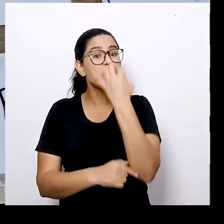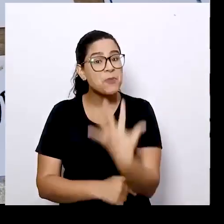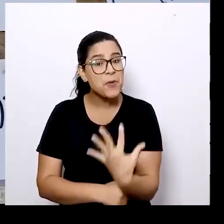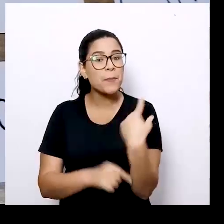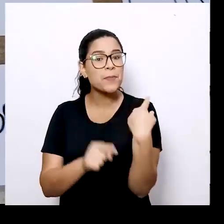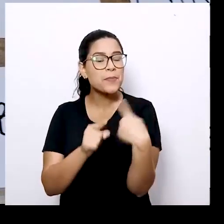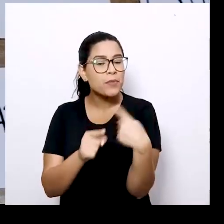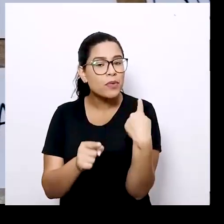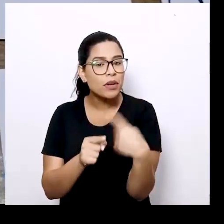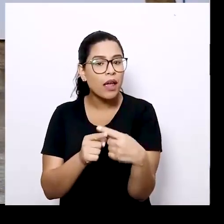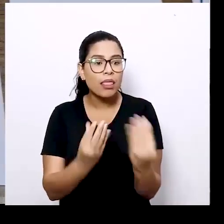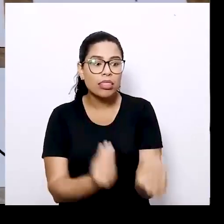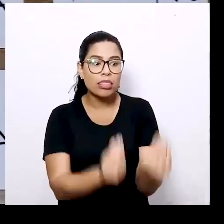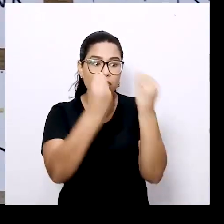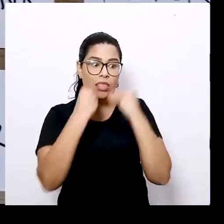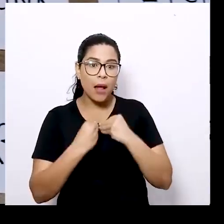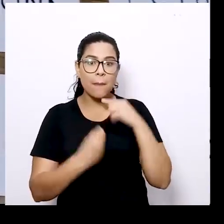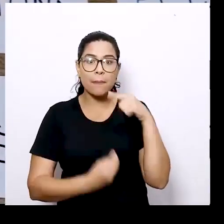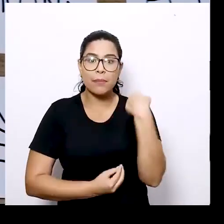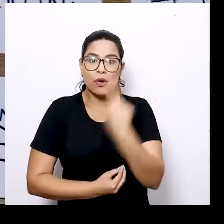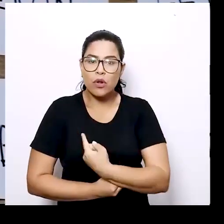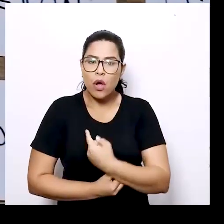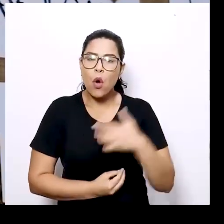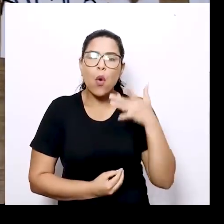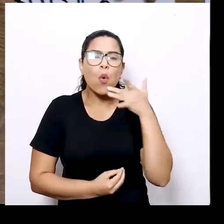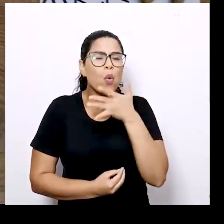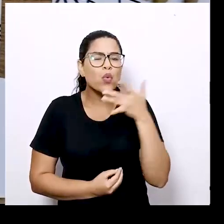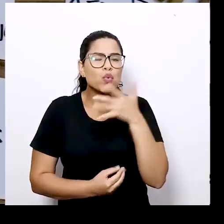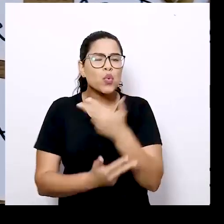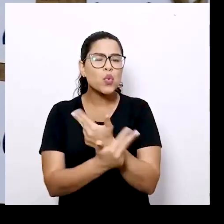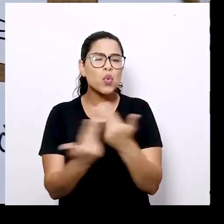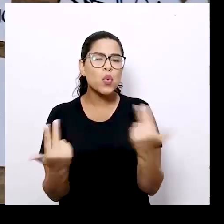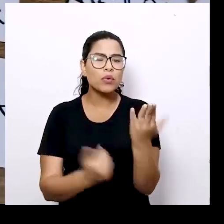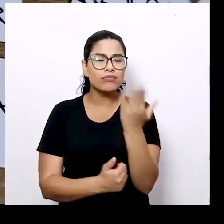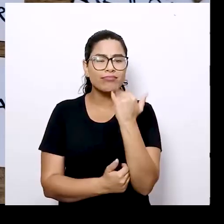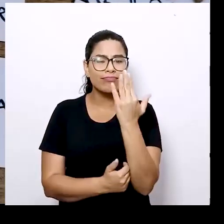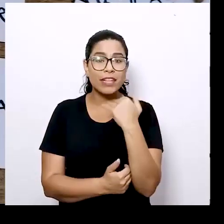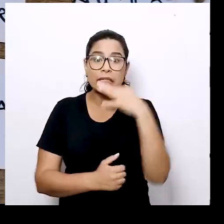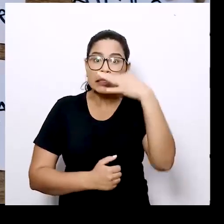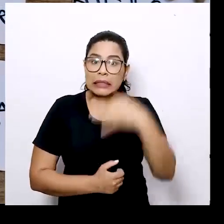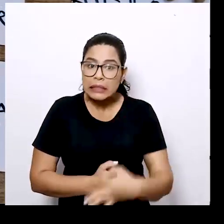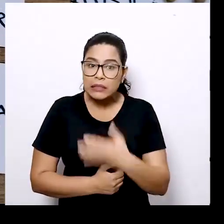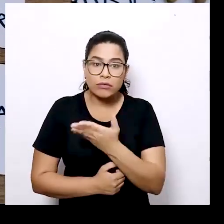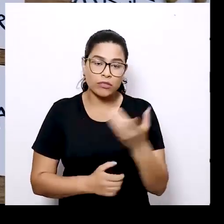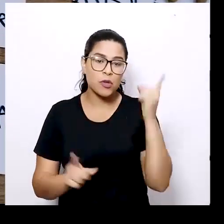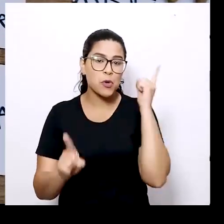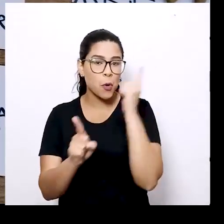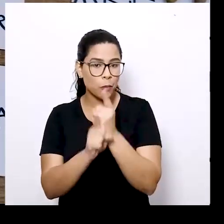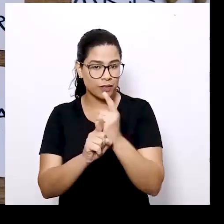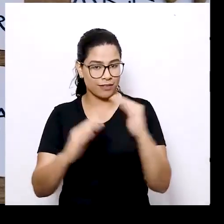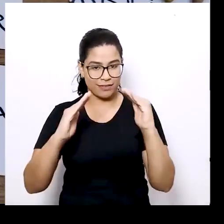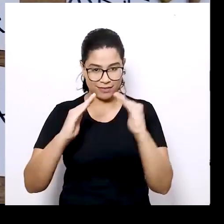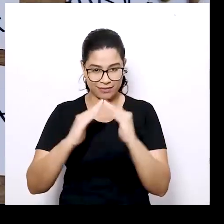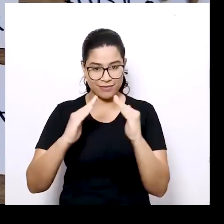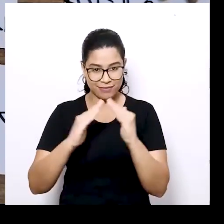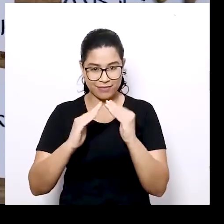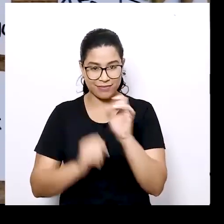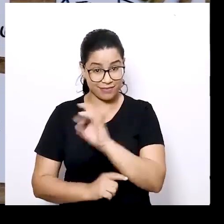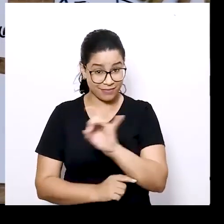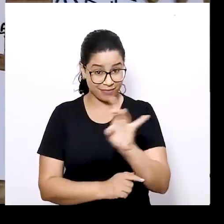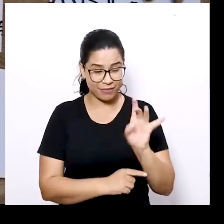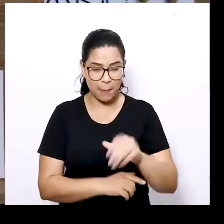em proporcionar para a gente tantas coisas gostosas. Eu tenho certeza que vocês vão encontrar aí na casa de